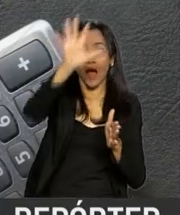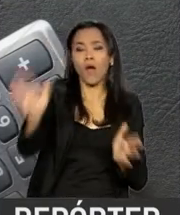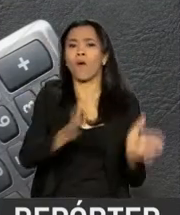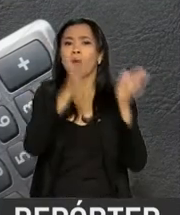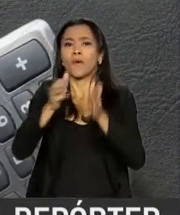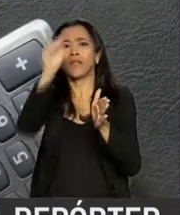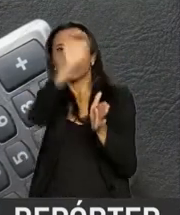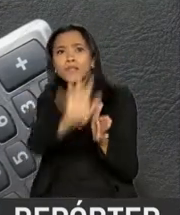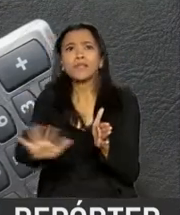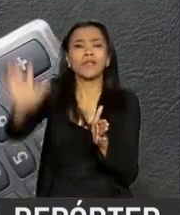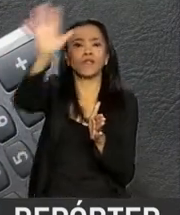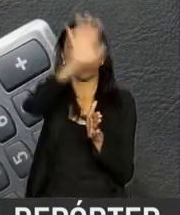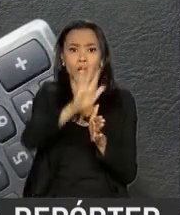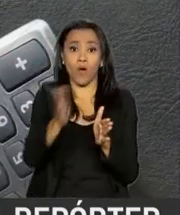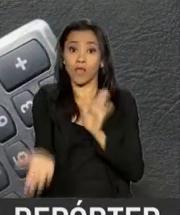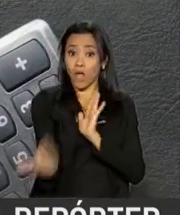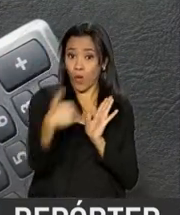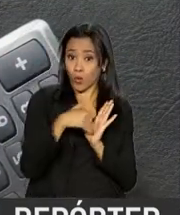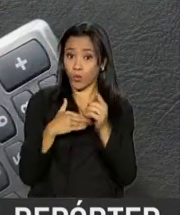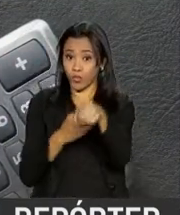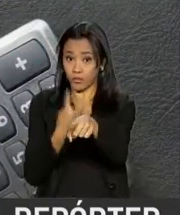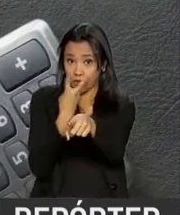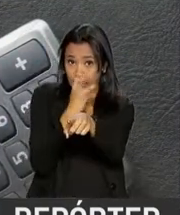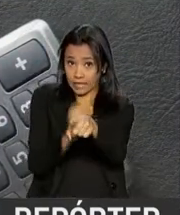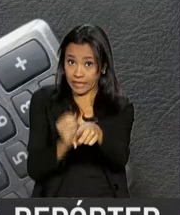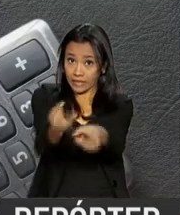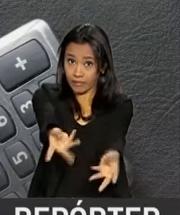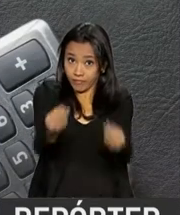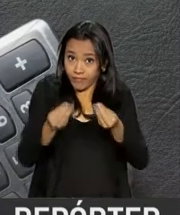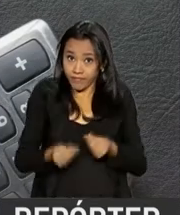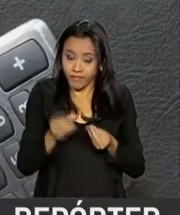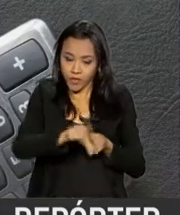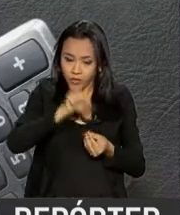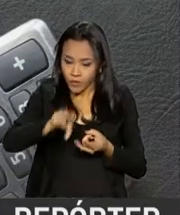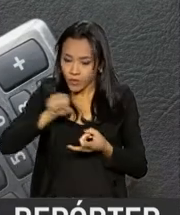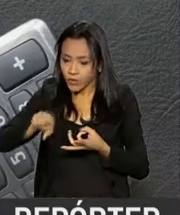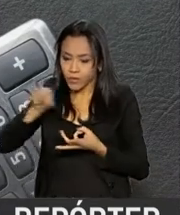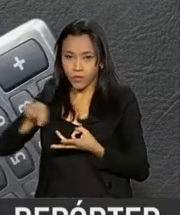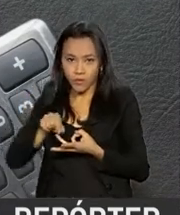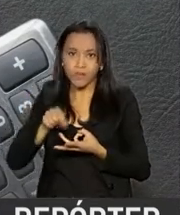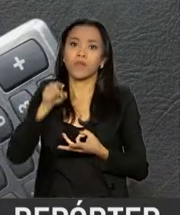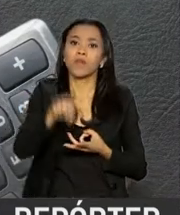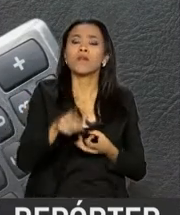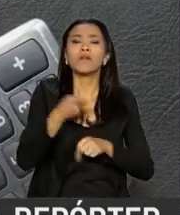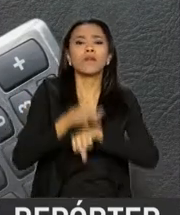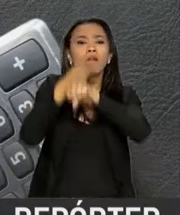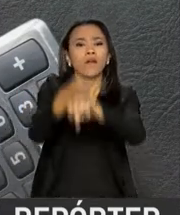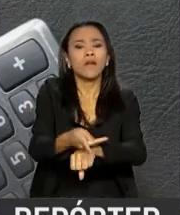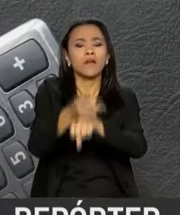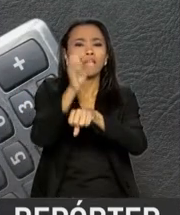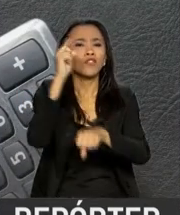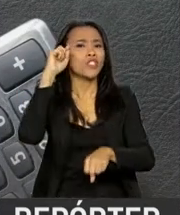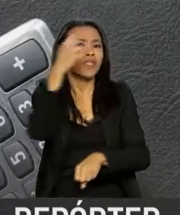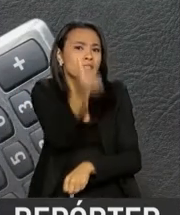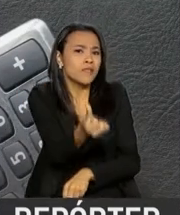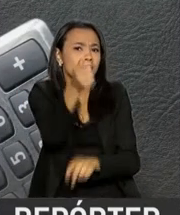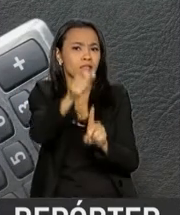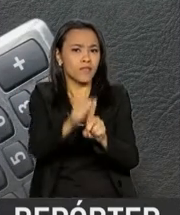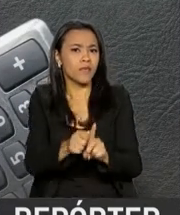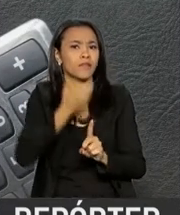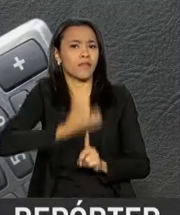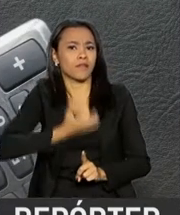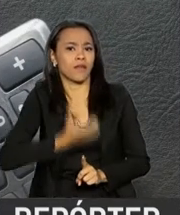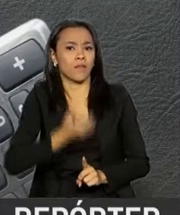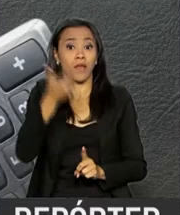nacional na última tentativa trabalhos vão ser selecionados a premiação será em 6 de dezembro aos